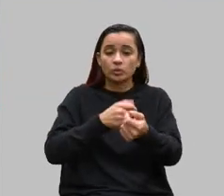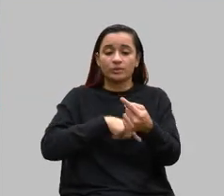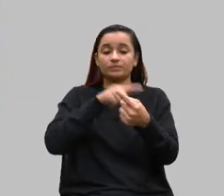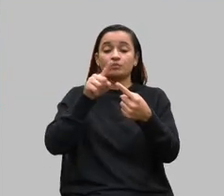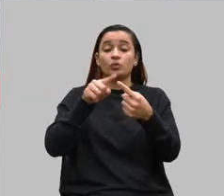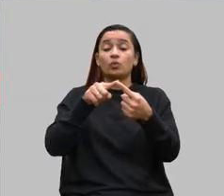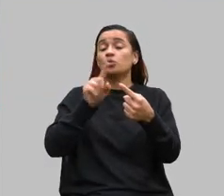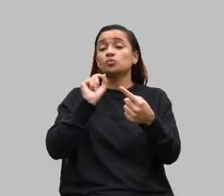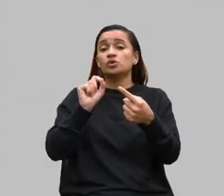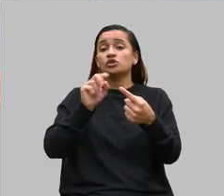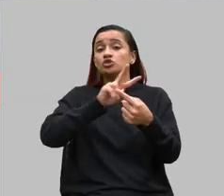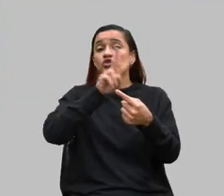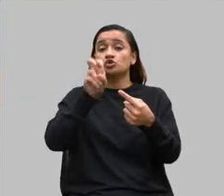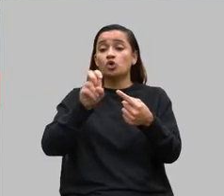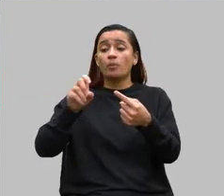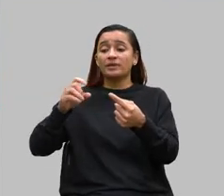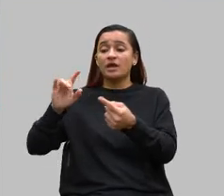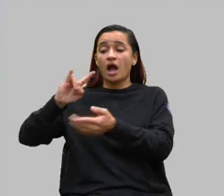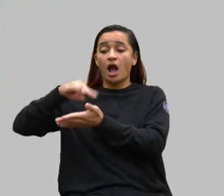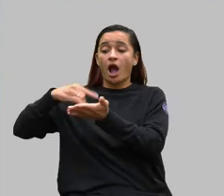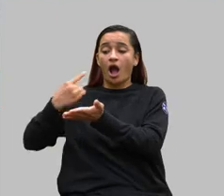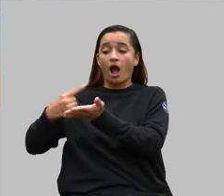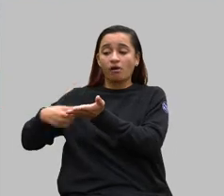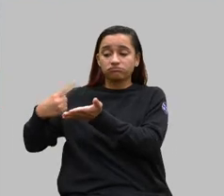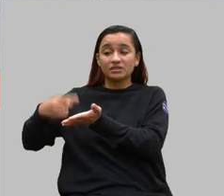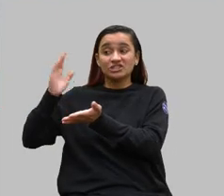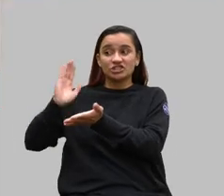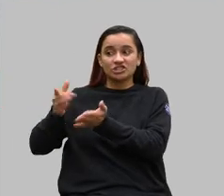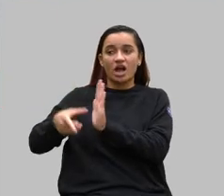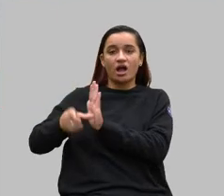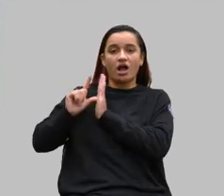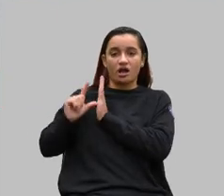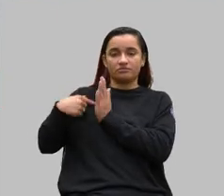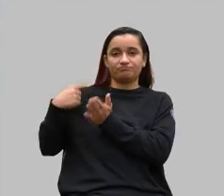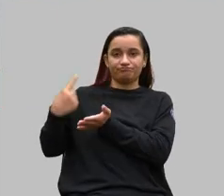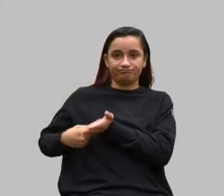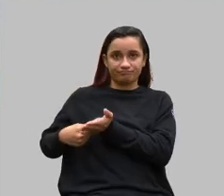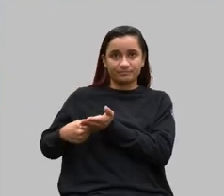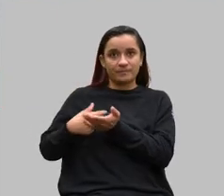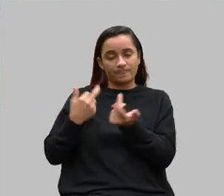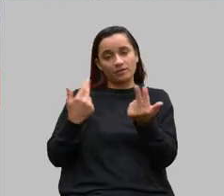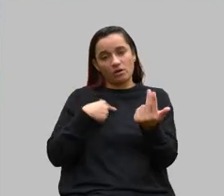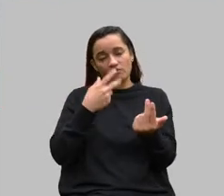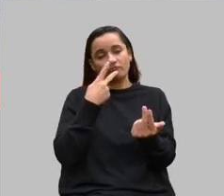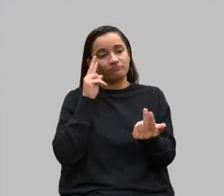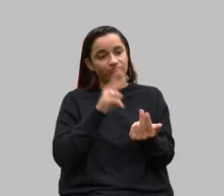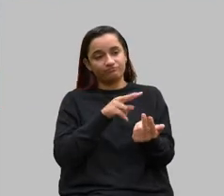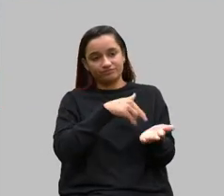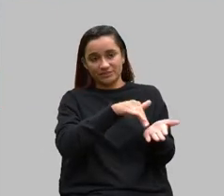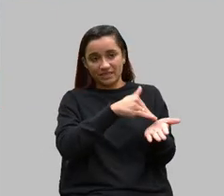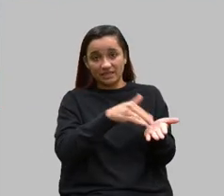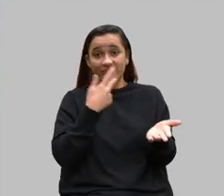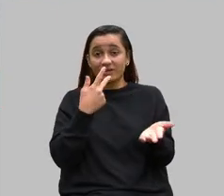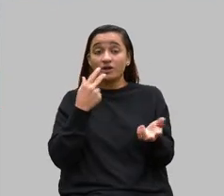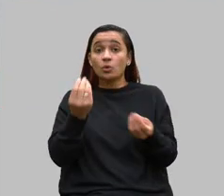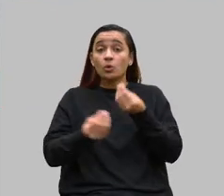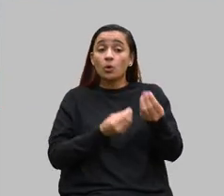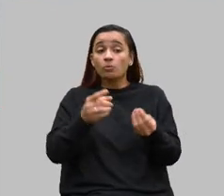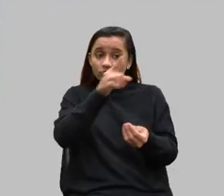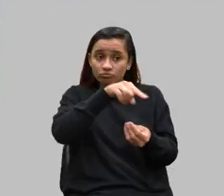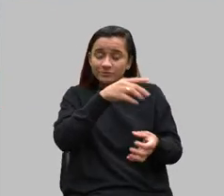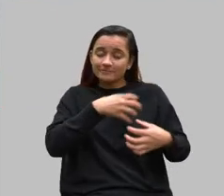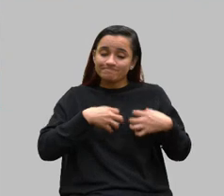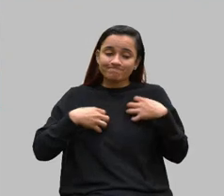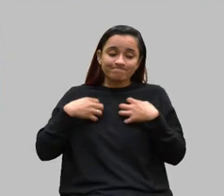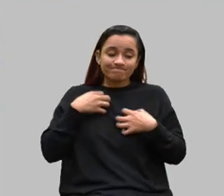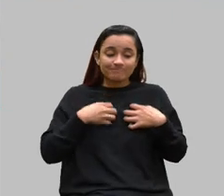já firmadas né E aí eu vejo pela palavra do secretário Leonardo né e as palavras do diretor Guilherme aqui né a sensibilidade de vocês pra gente buscar